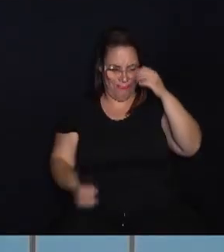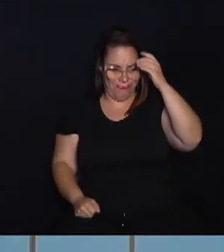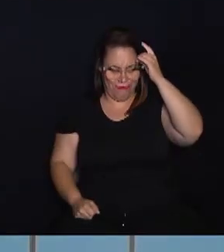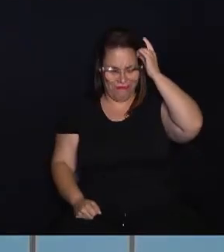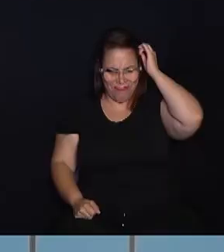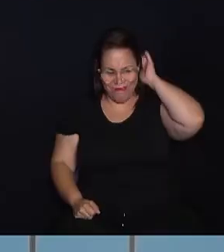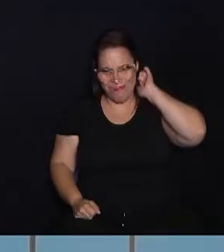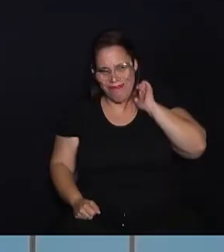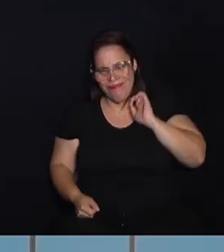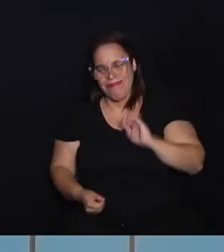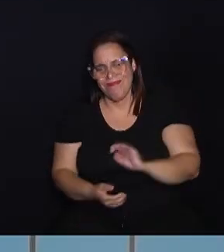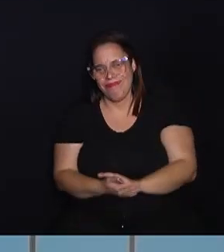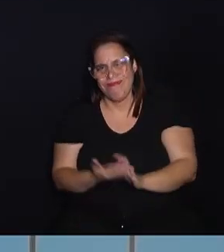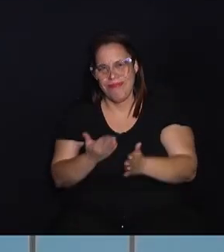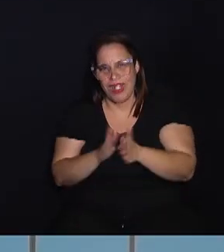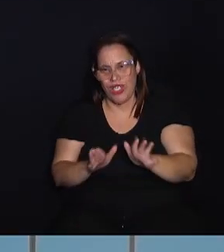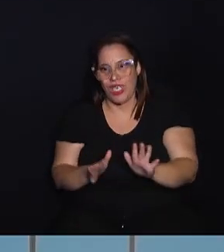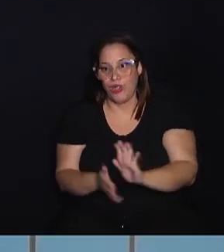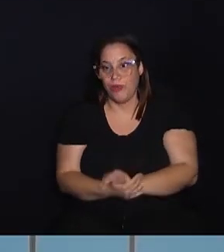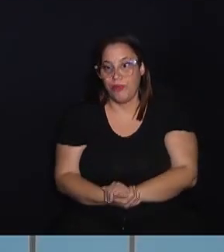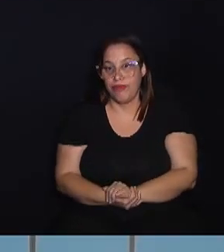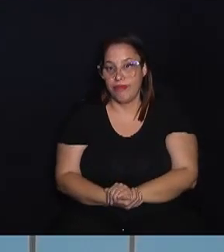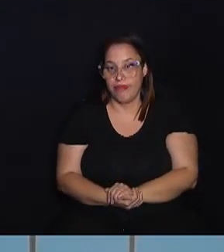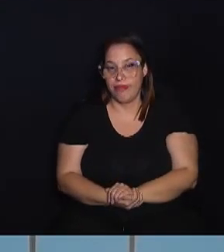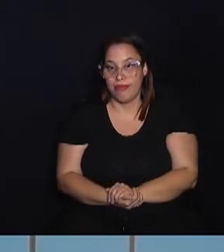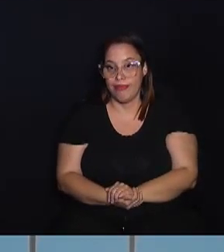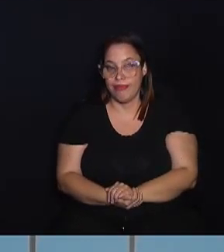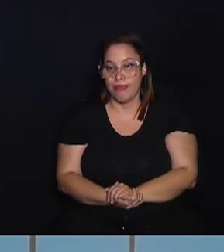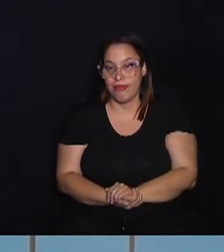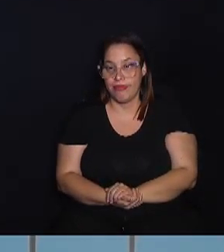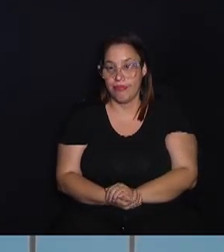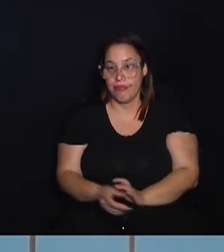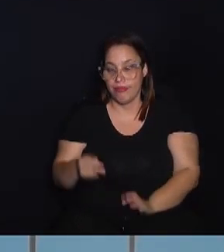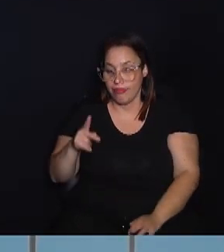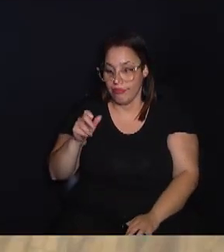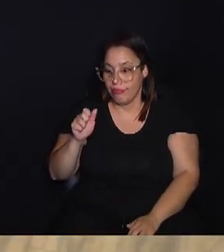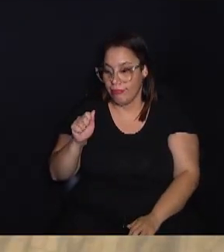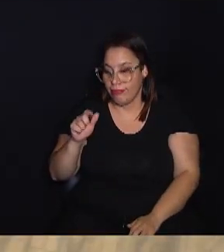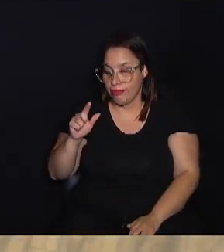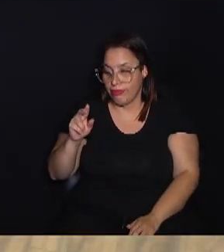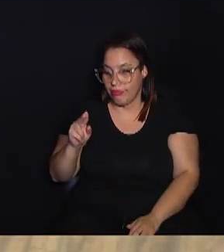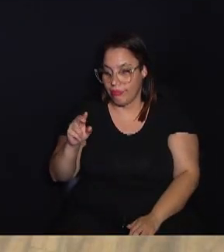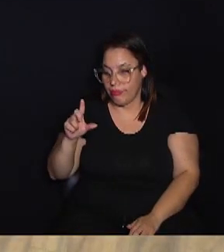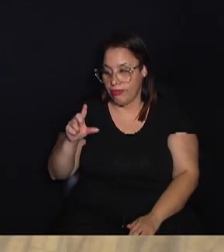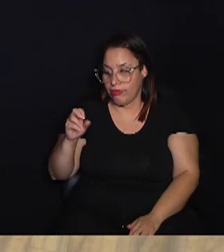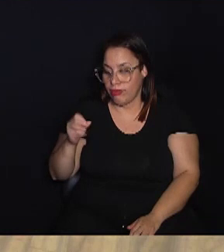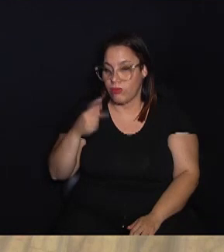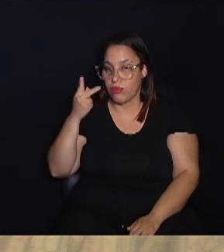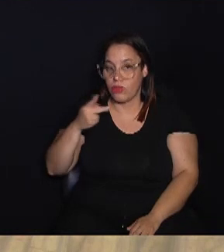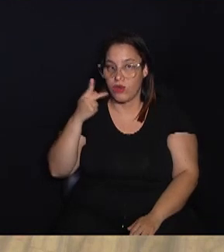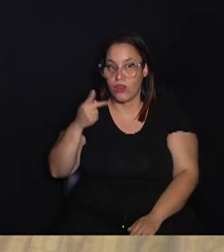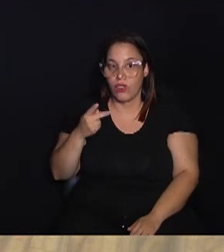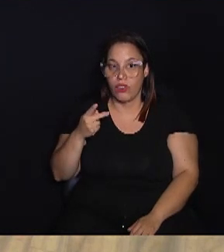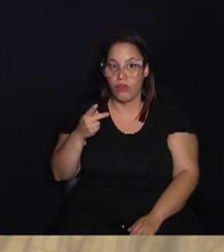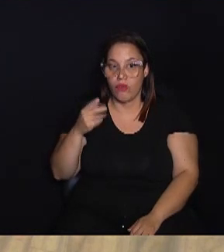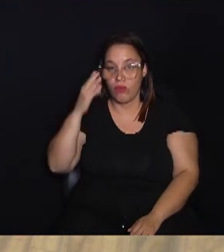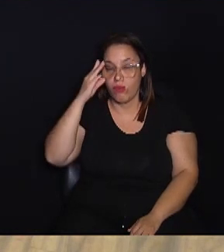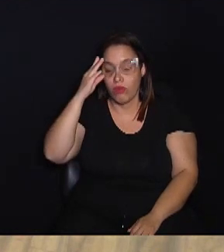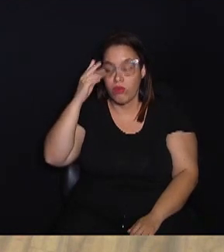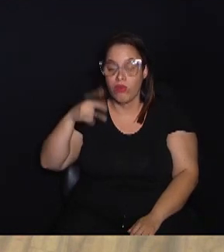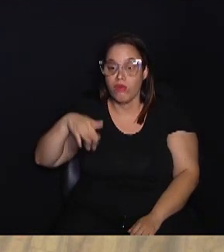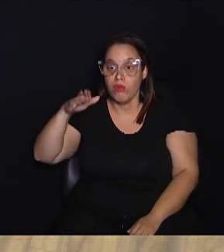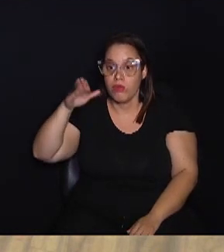que ser radical. Tem que ser radical. Paulo, você já citou em outras respostas, mas eu quero agora que você aborde um pouquinho